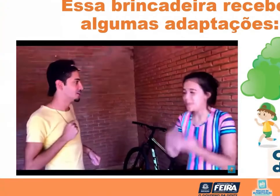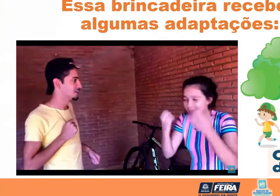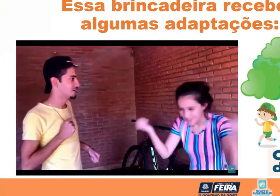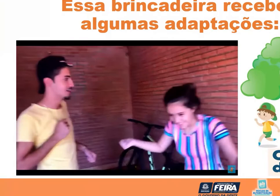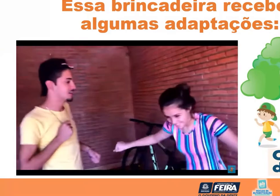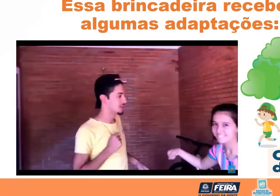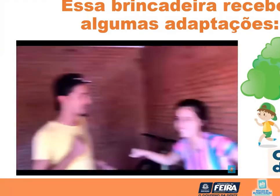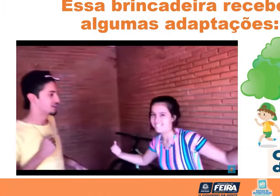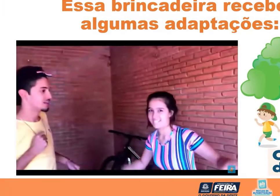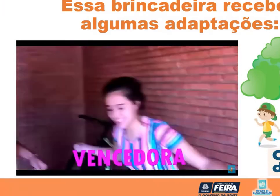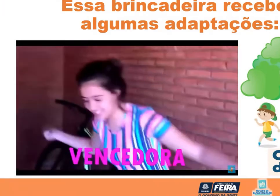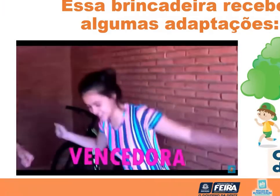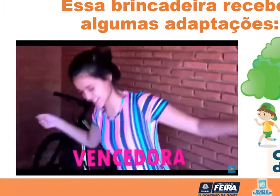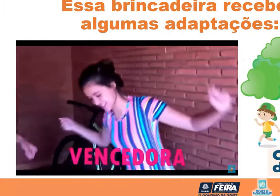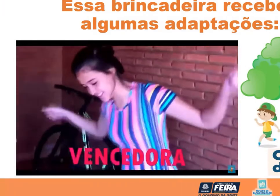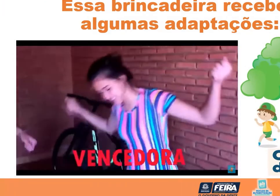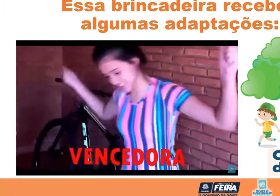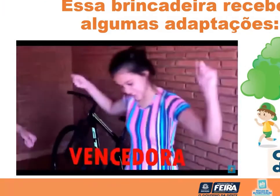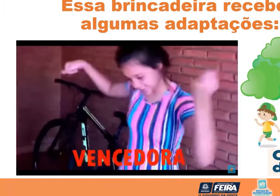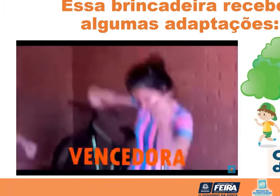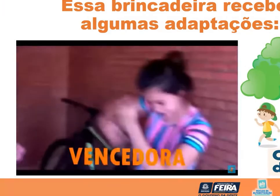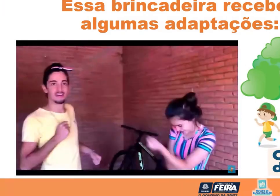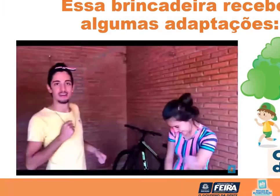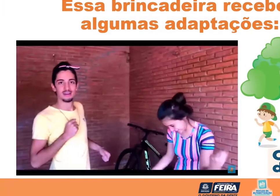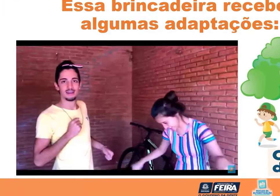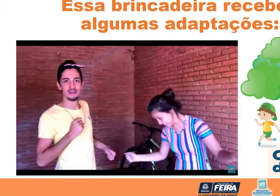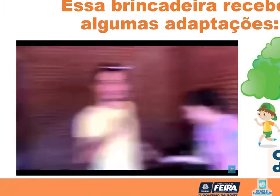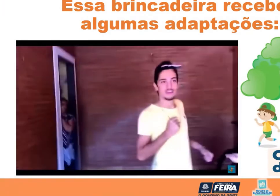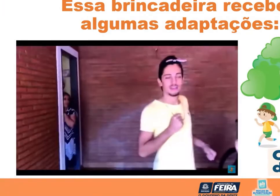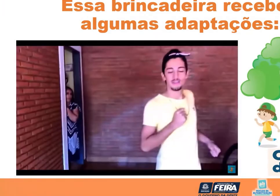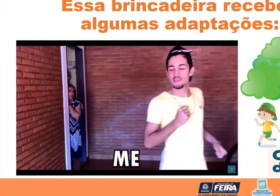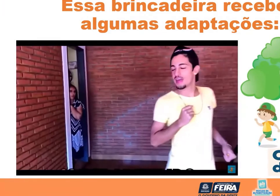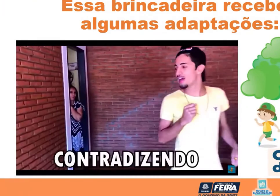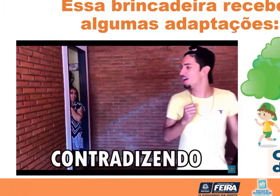Você ganhou. Caramba, vai já!